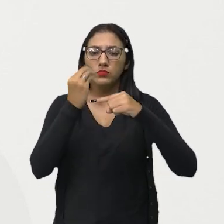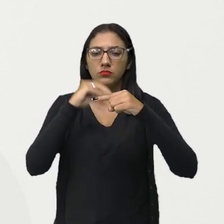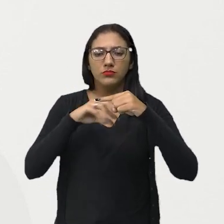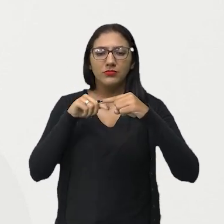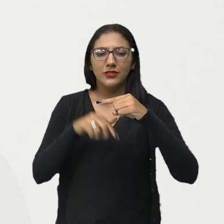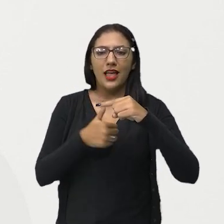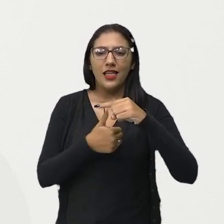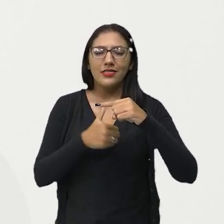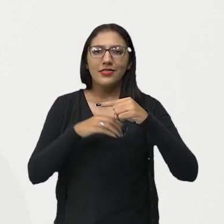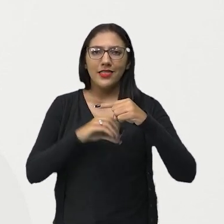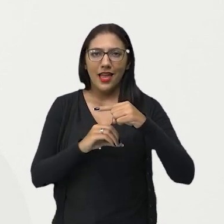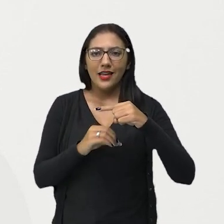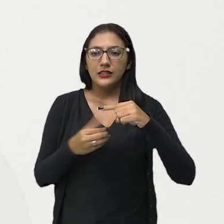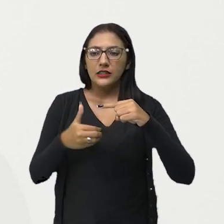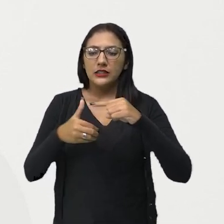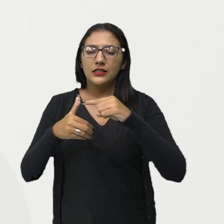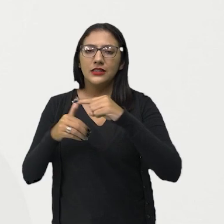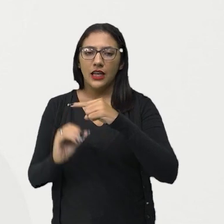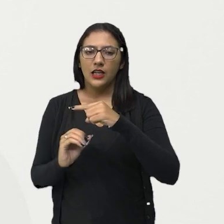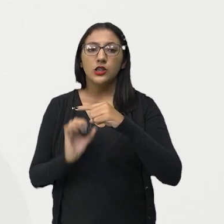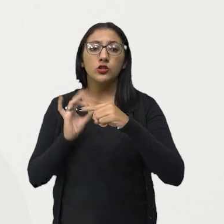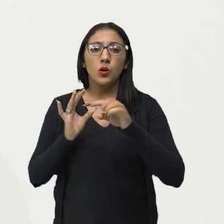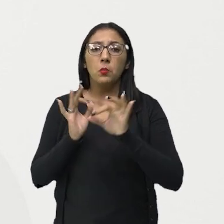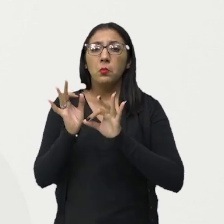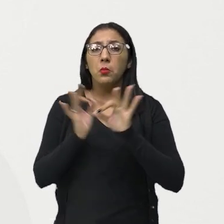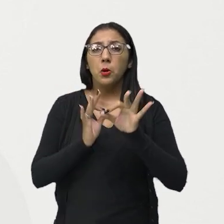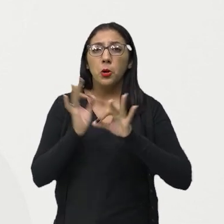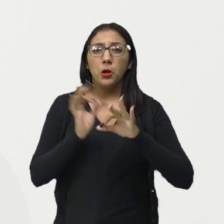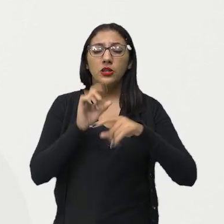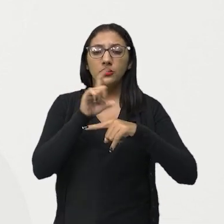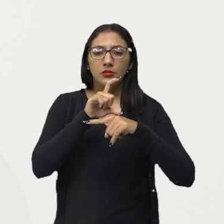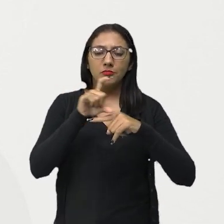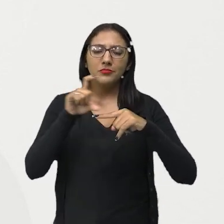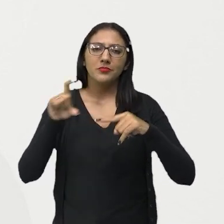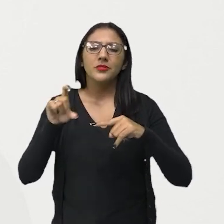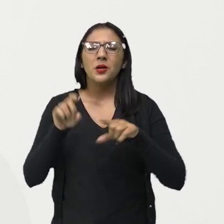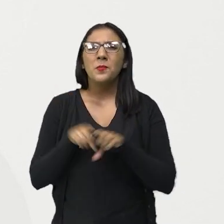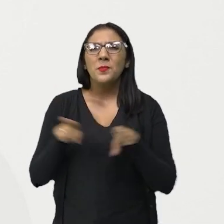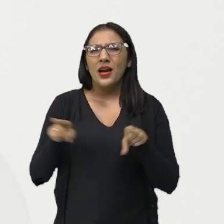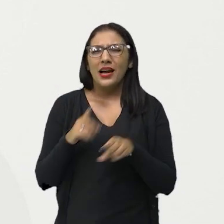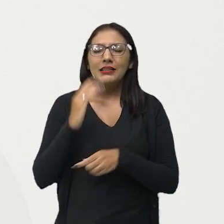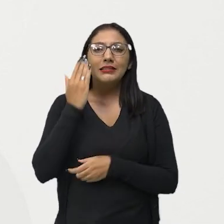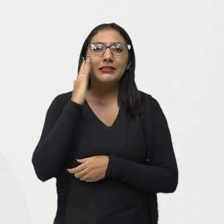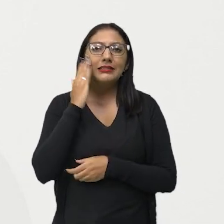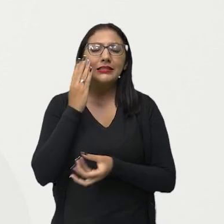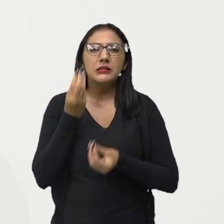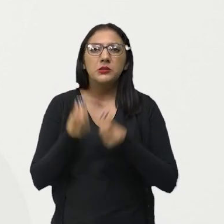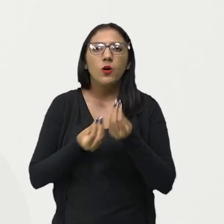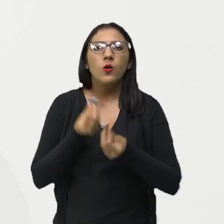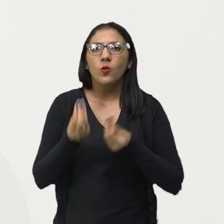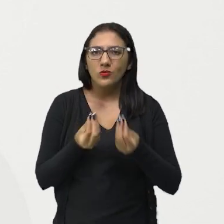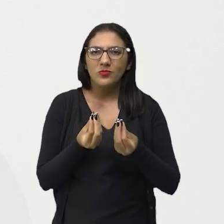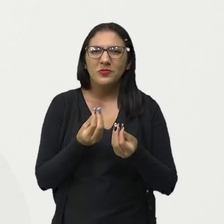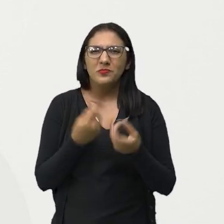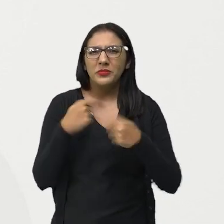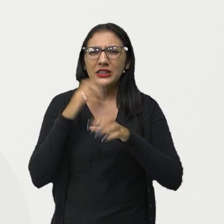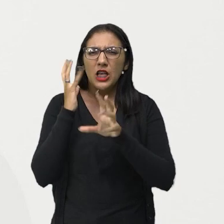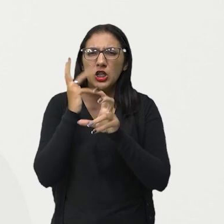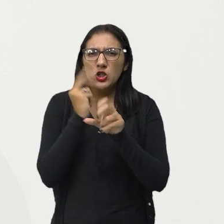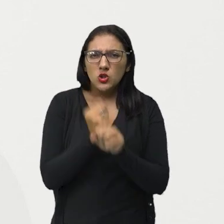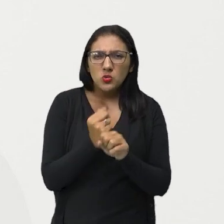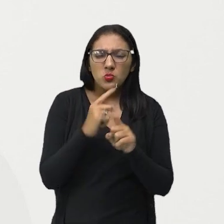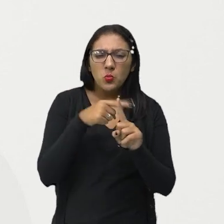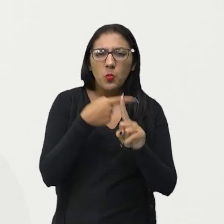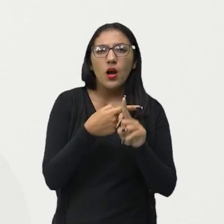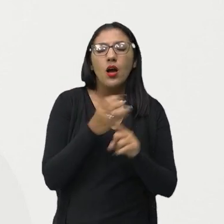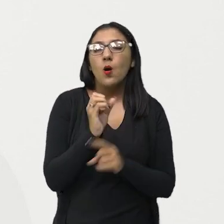iguais, então basta operar os numeradores, beleza. Mas a grande questão é, eu tenho que somar ou tenho